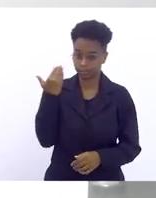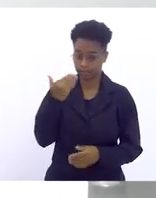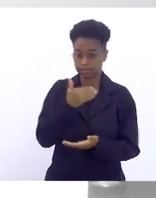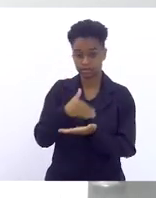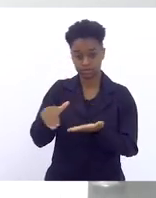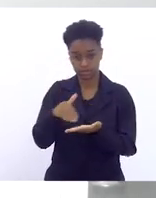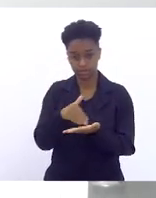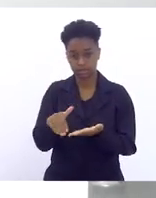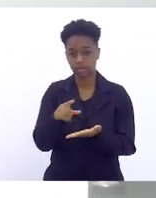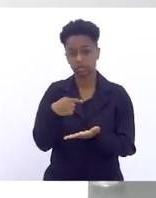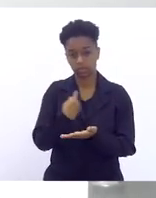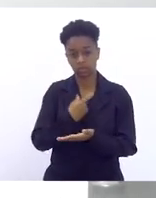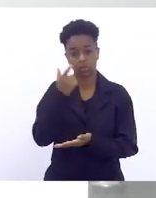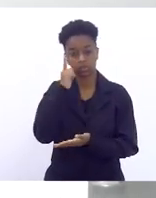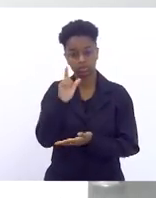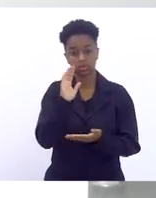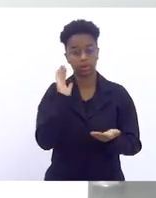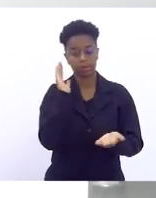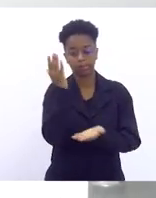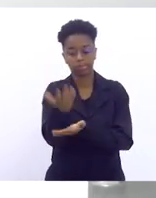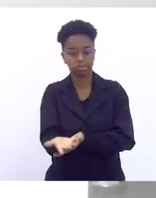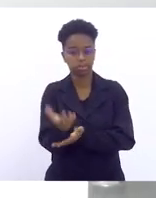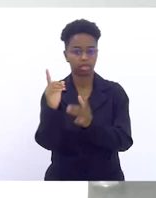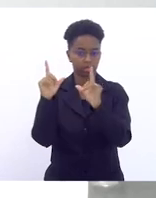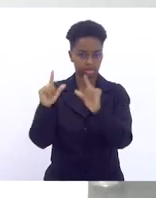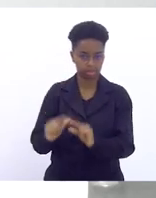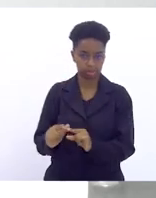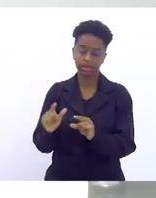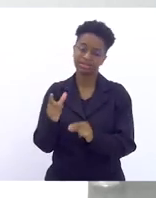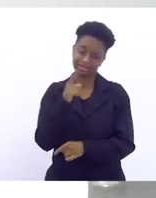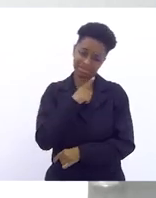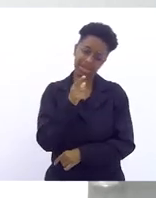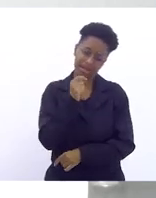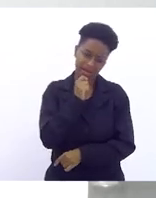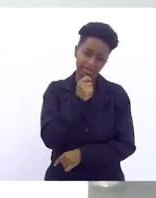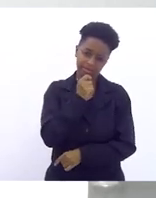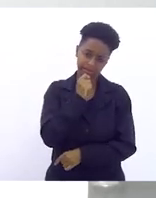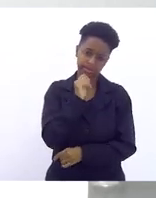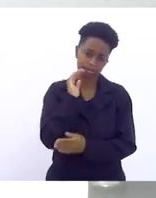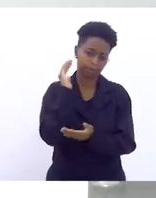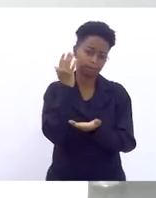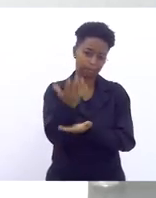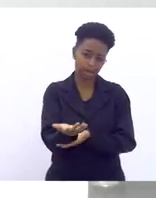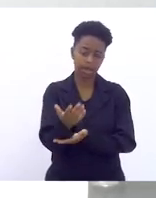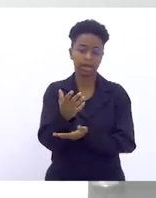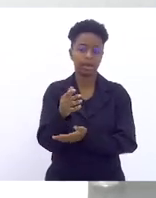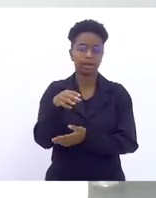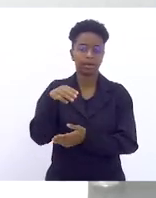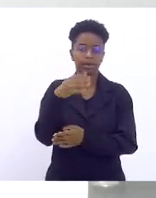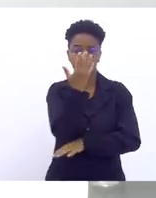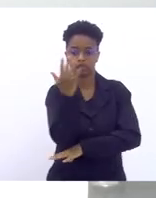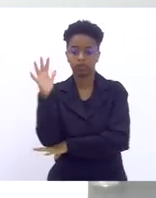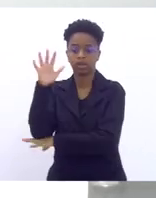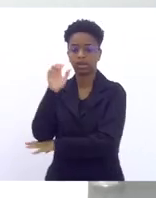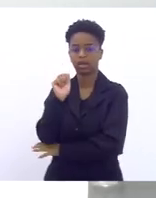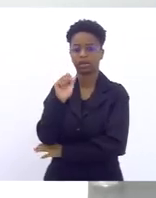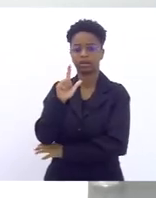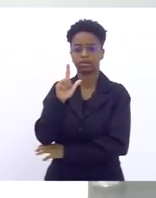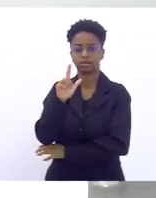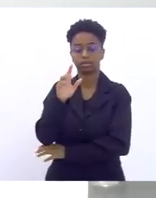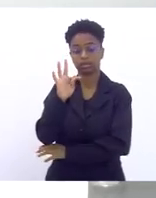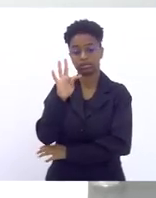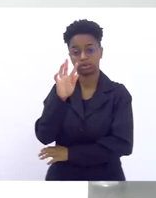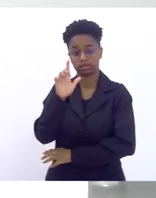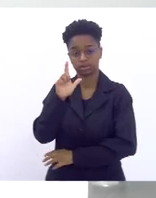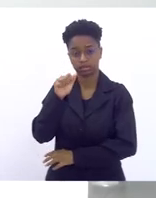estancar a questão do desmatamento a gente tem ainda uma parcela significativa de Mata Atlântica Quanto custa isso ficar em pé Isso